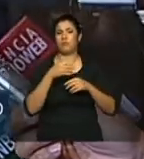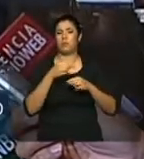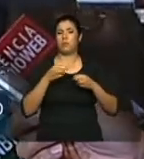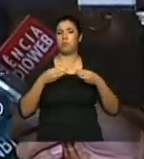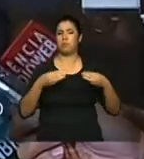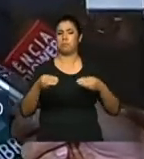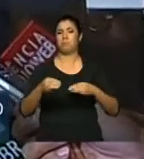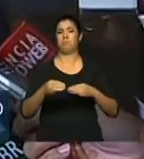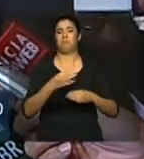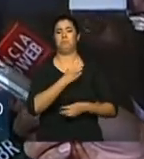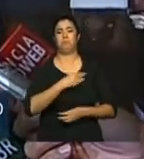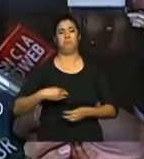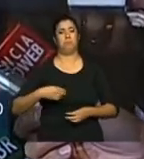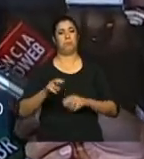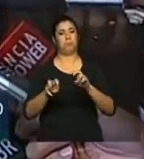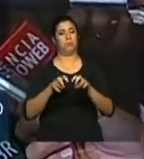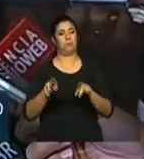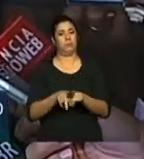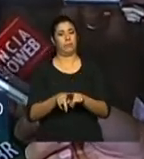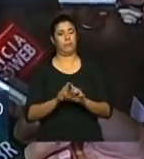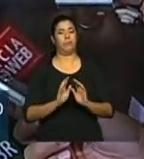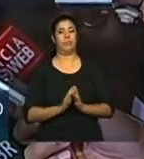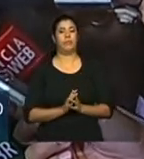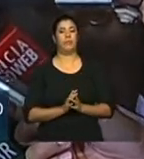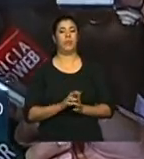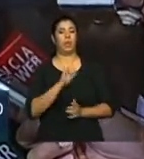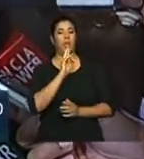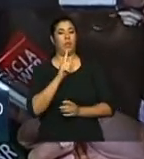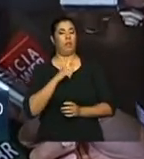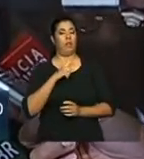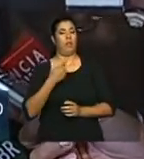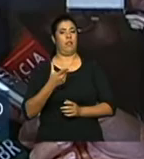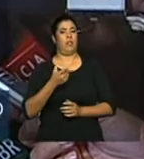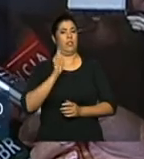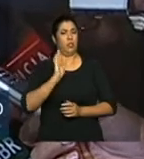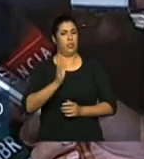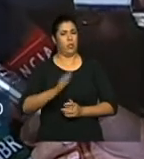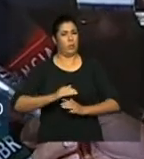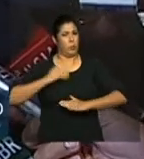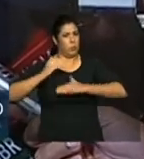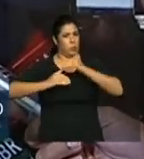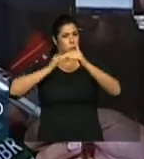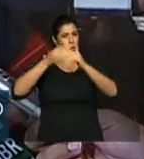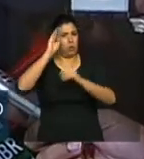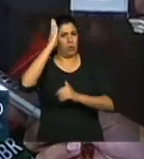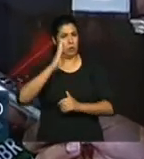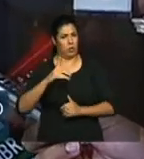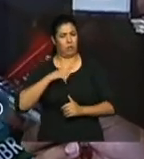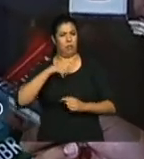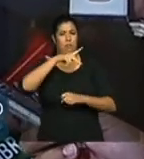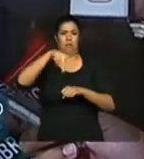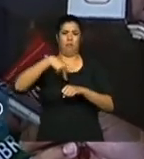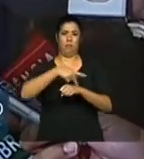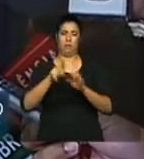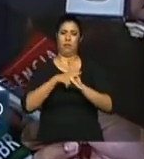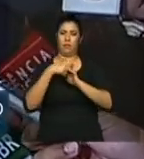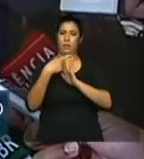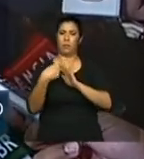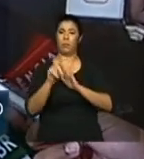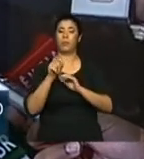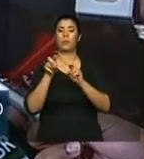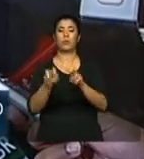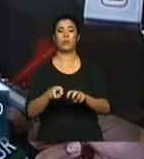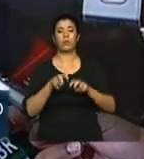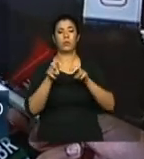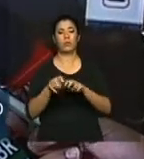Olha, houve um grande avanço no Brasil. Isso é inegável. Houve um grande avanço no Brasil com relação à